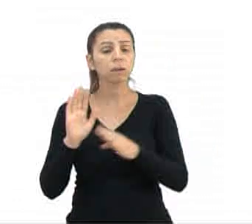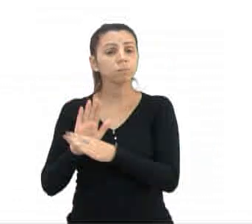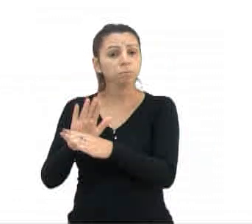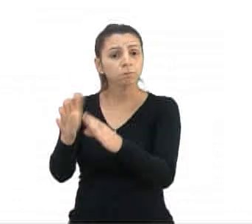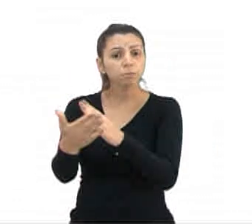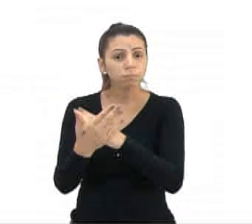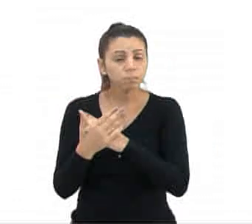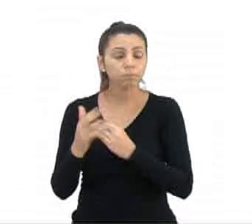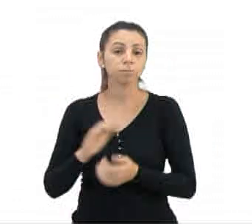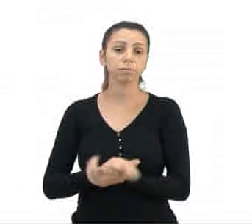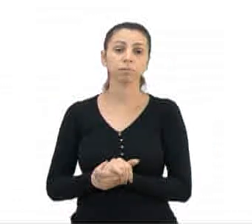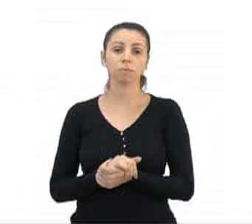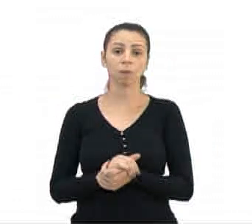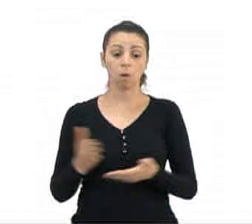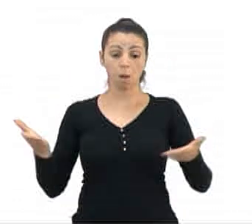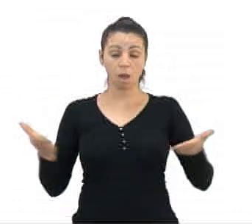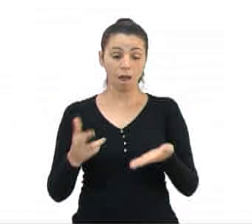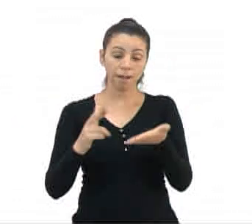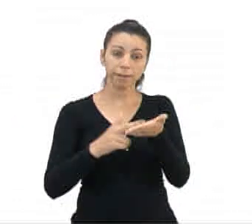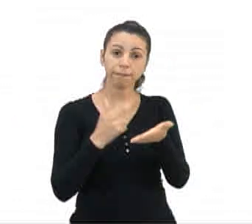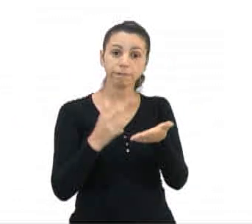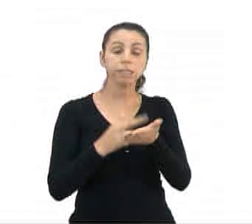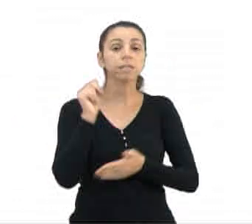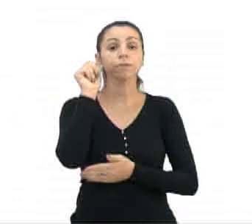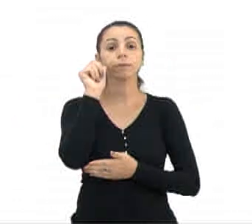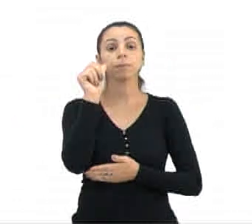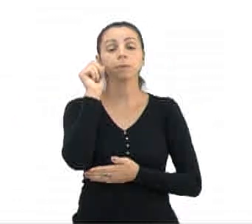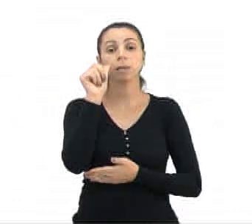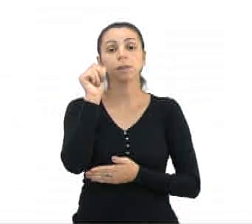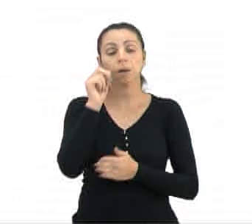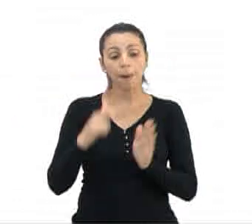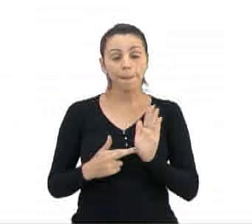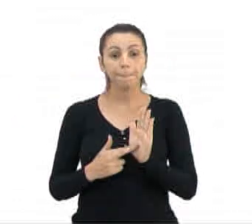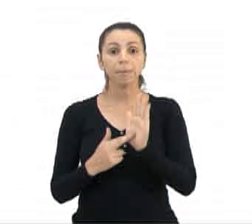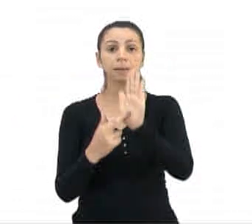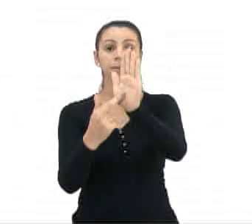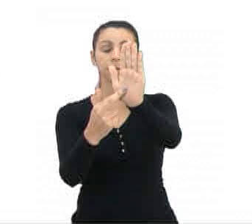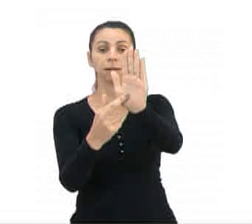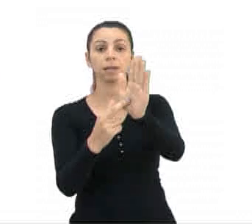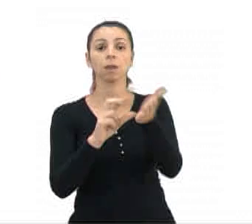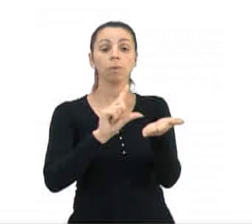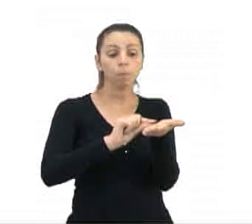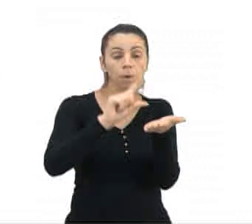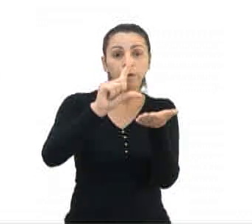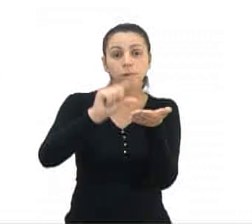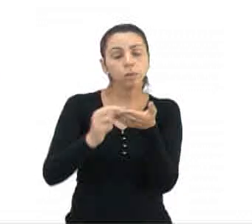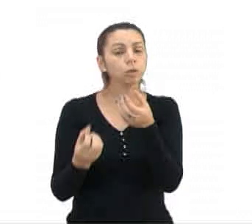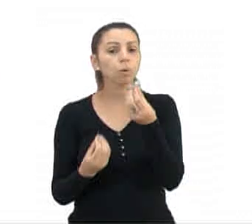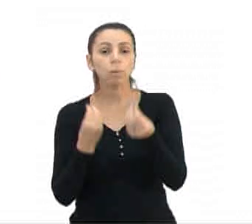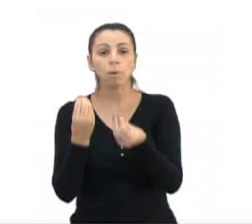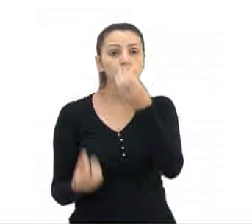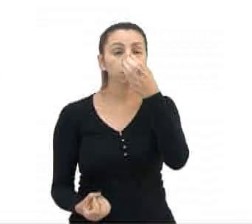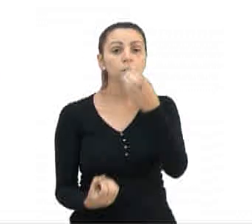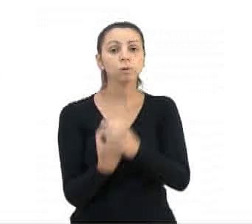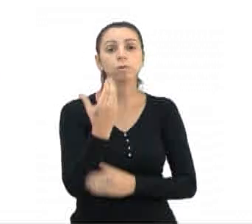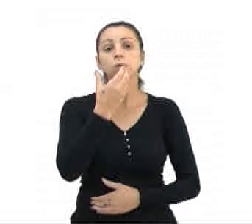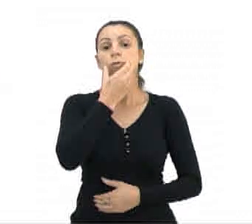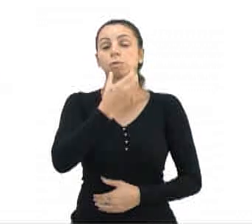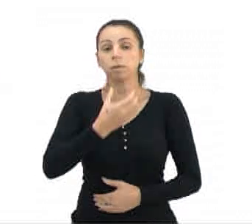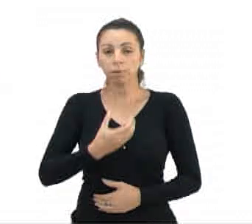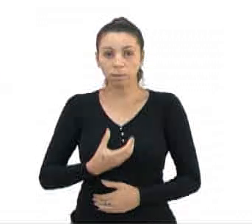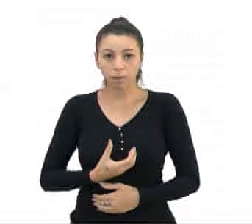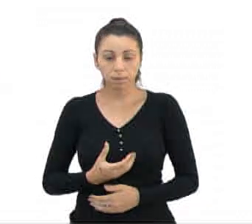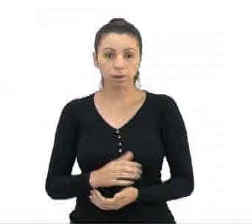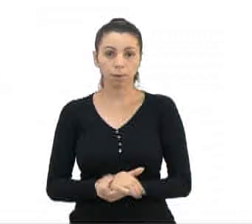revista Feminina, neste mês, apresenta um artigo sobre a origem e história do Natal, além de oferecer dicas de